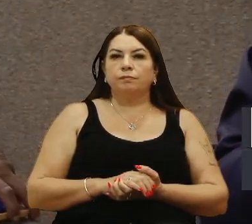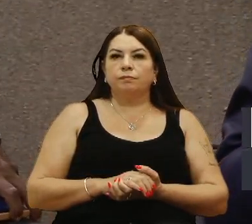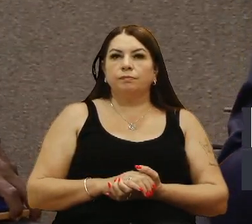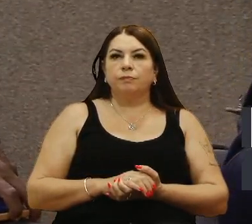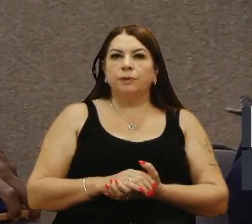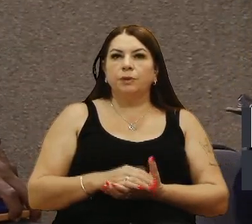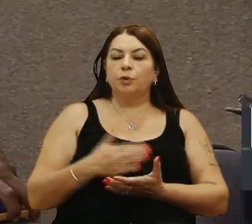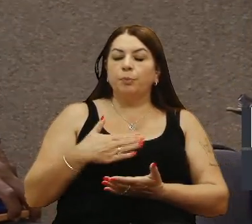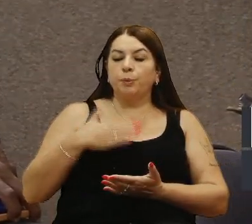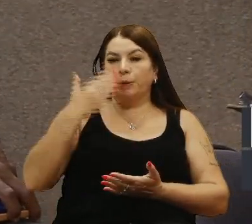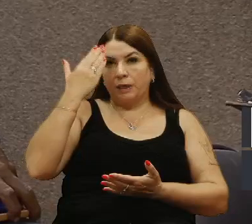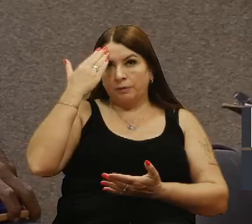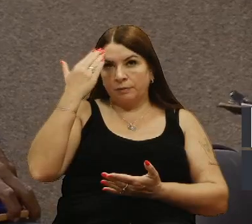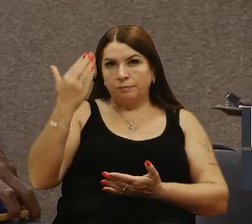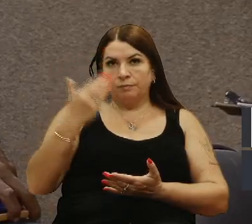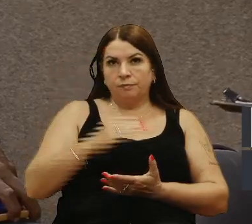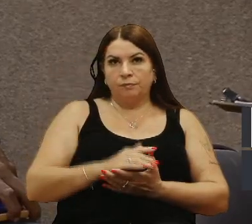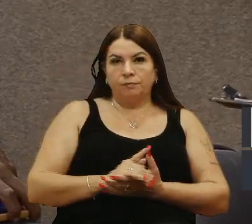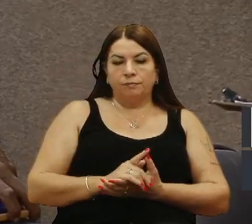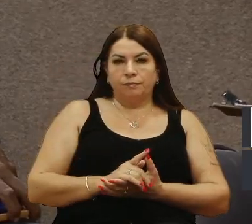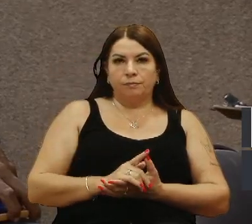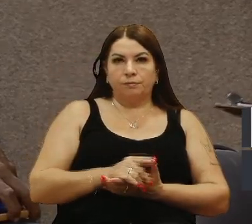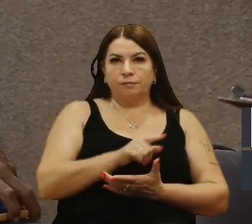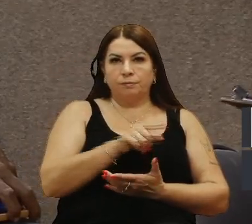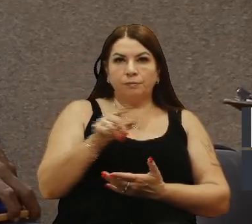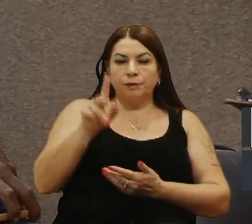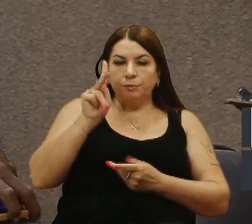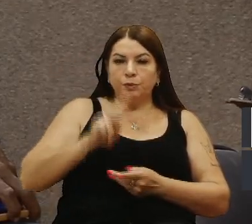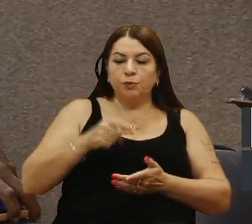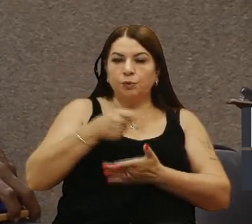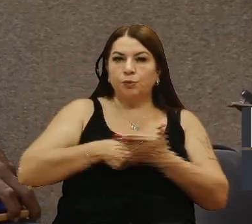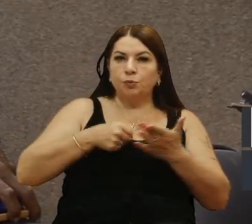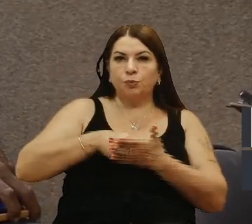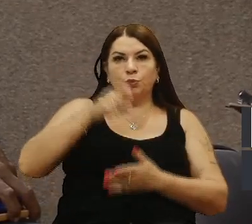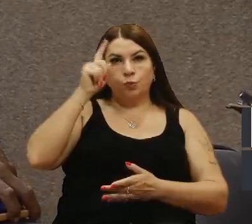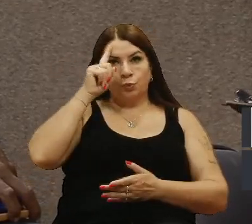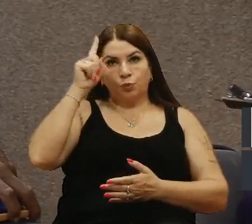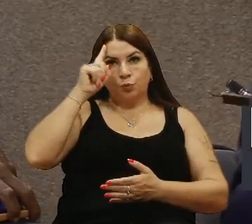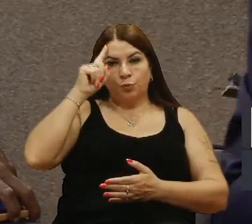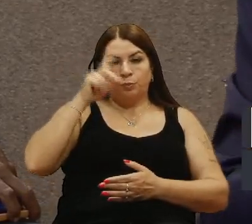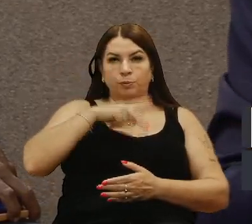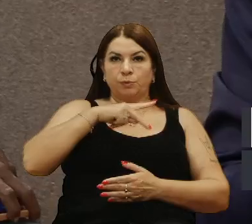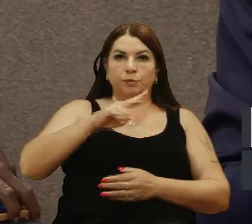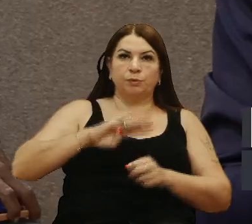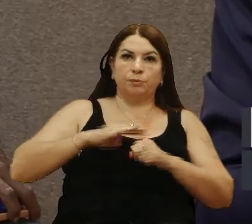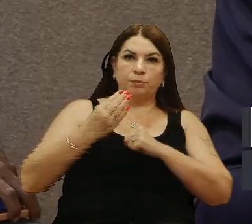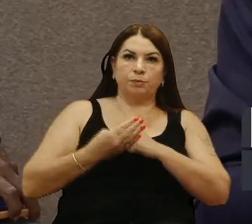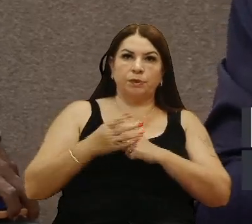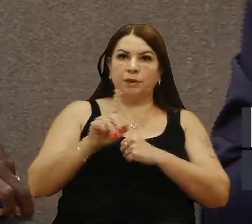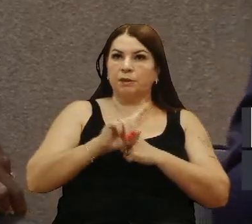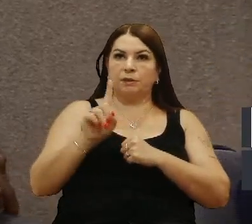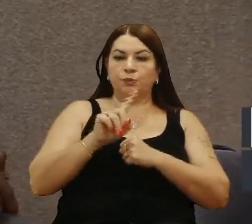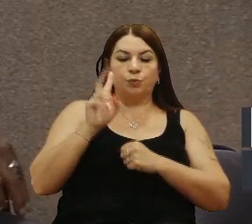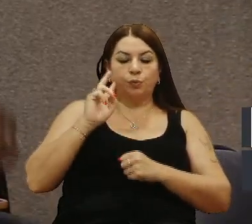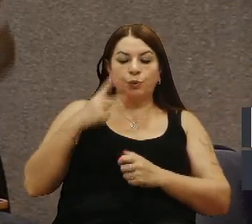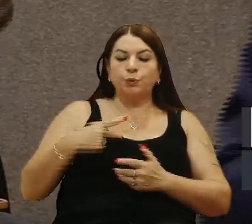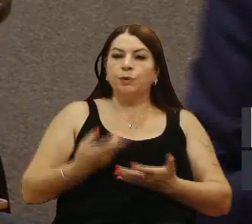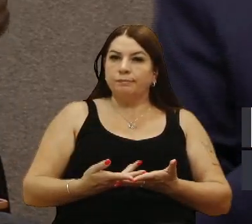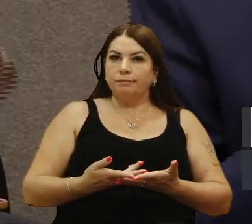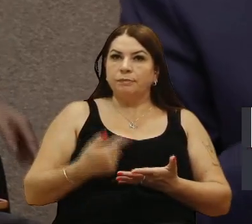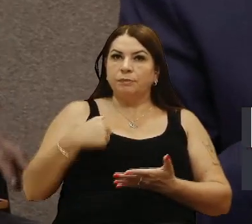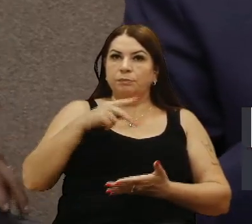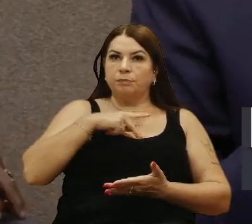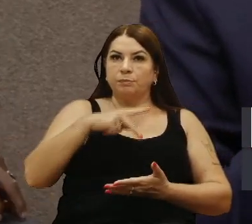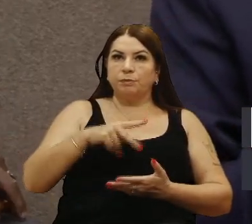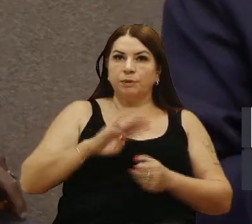meu agradecimento é para essas pessoas que lutam diariamente, os presidentes de bairro, e muitas vezes não são reconhecidos. Eu sou